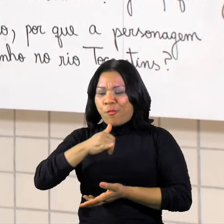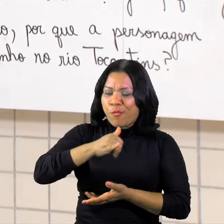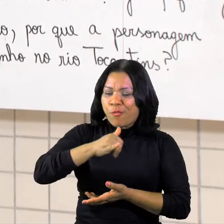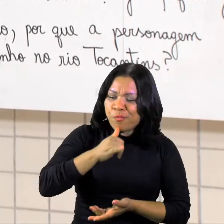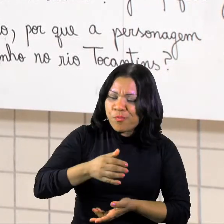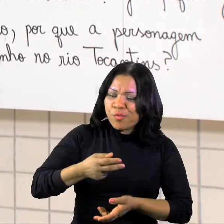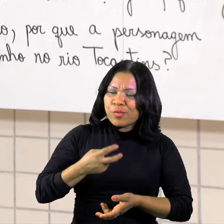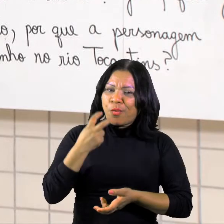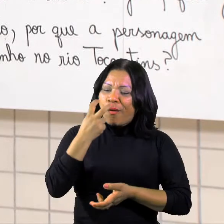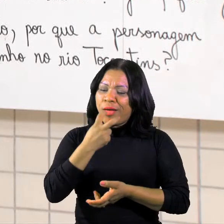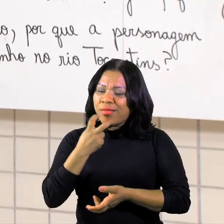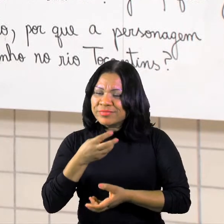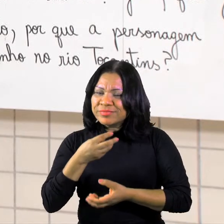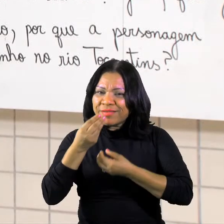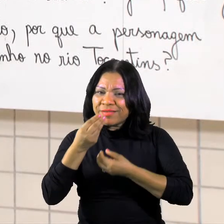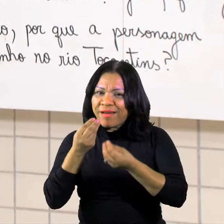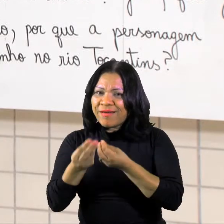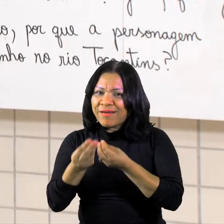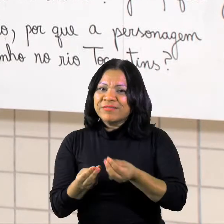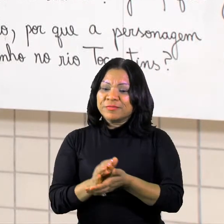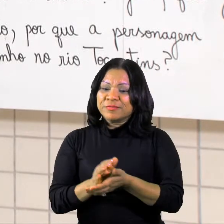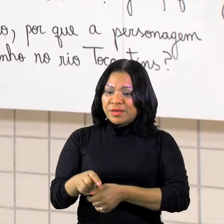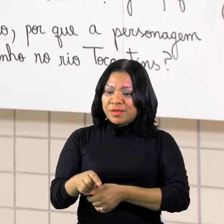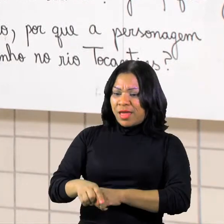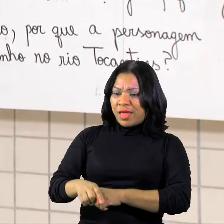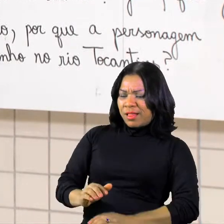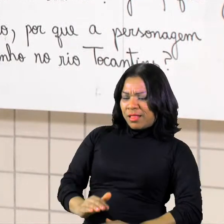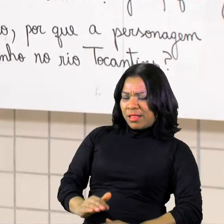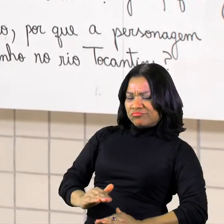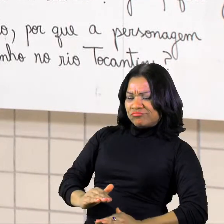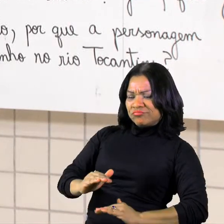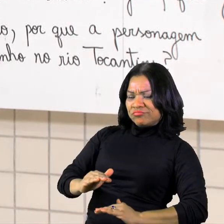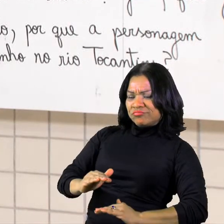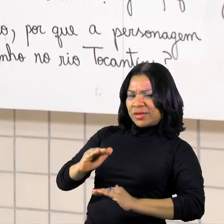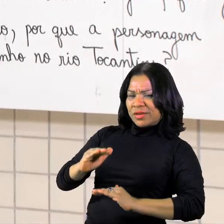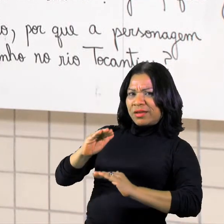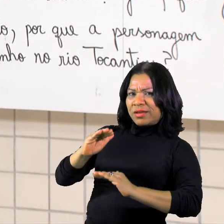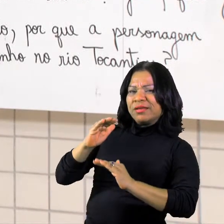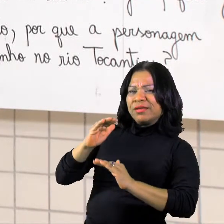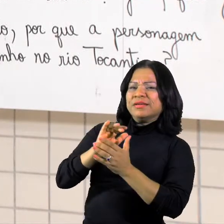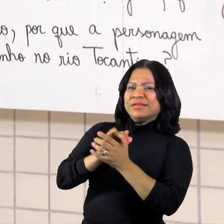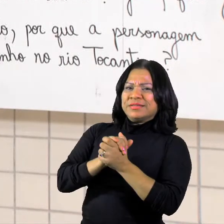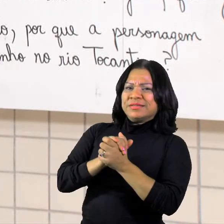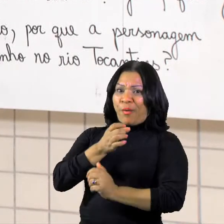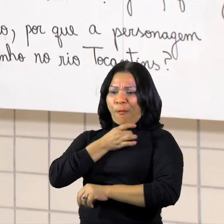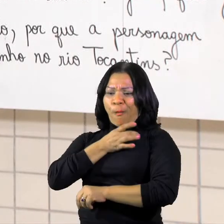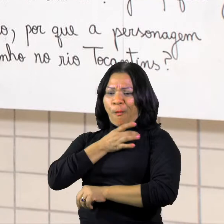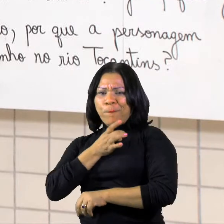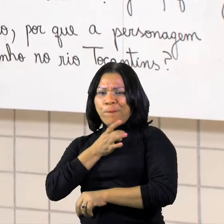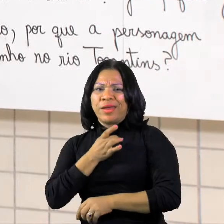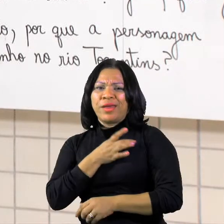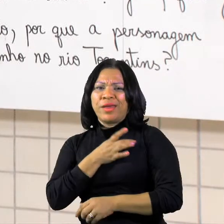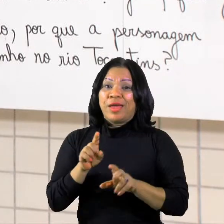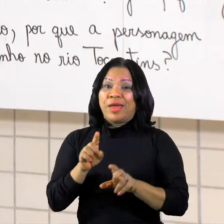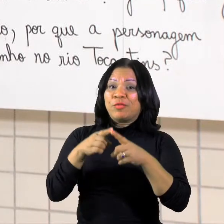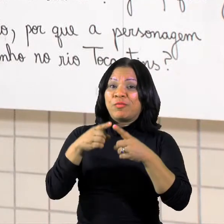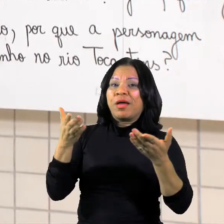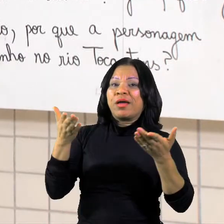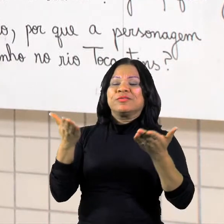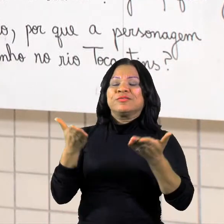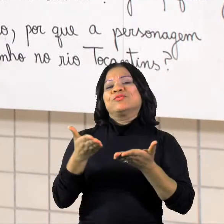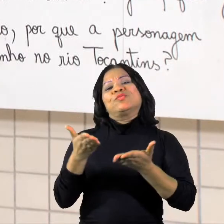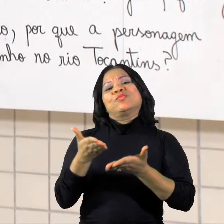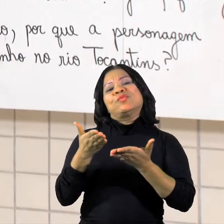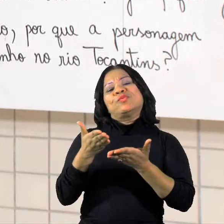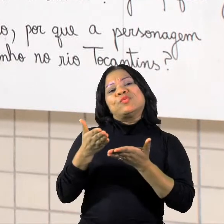e que isso foram deixando eles, naquela época, com medo, mas hoje, com a visão de adulto